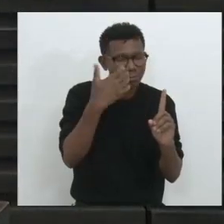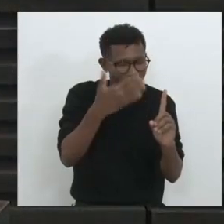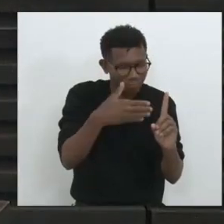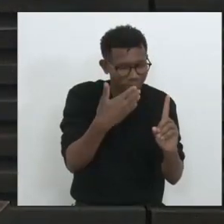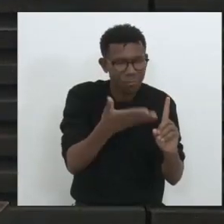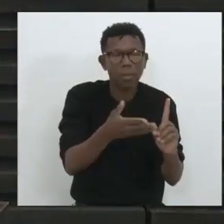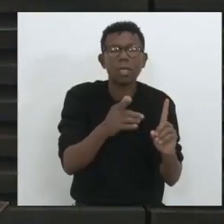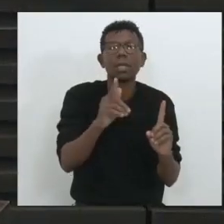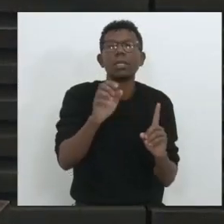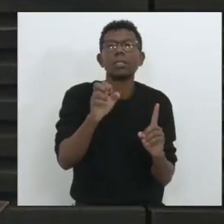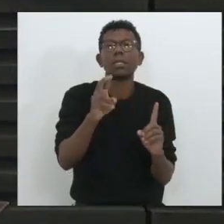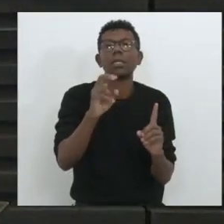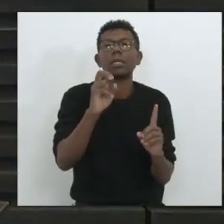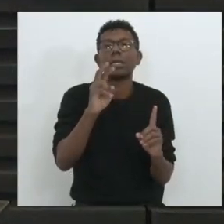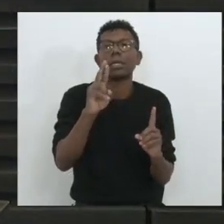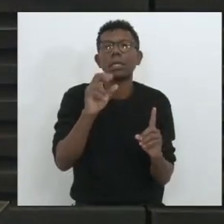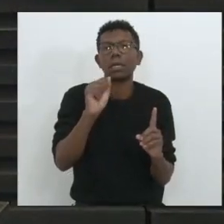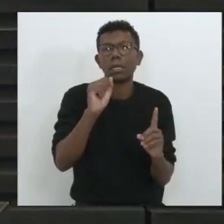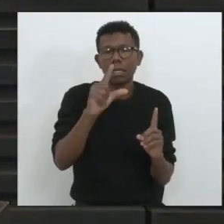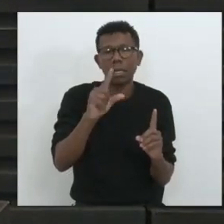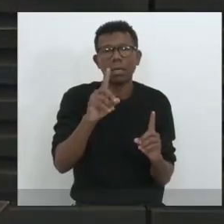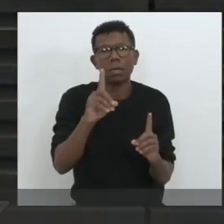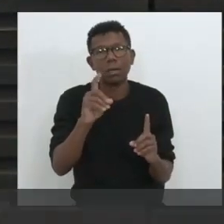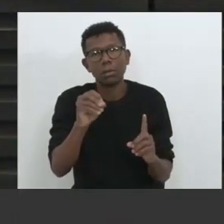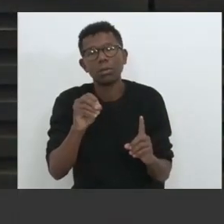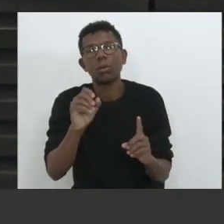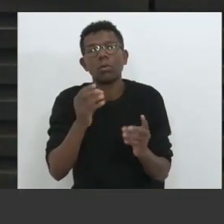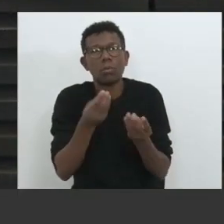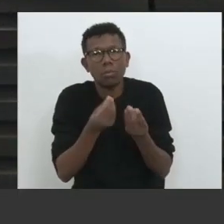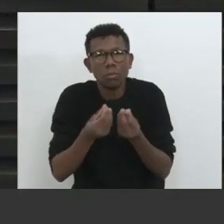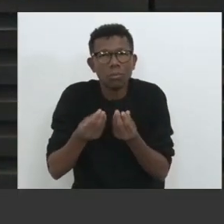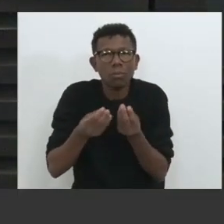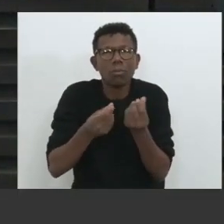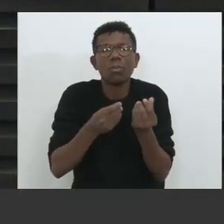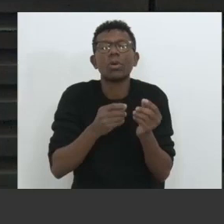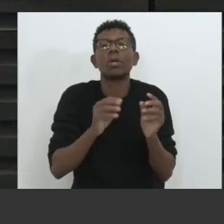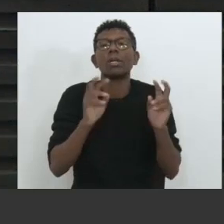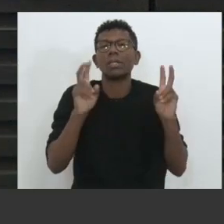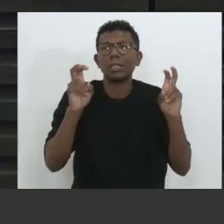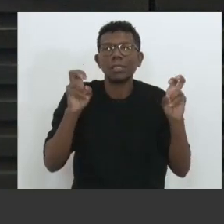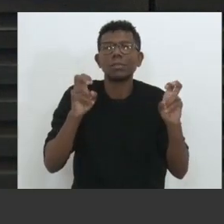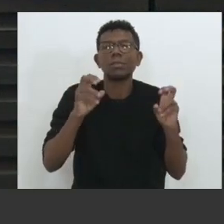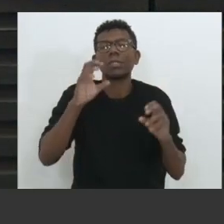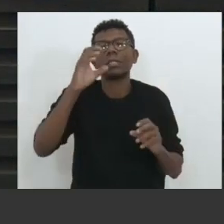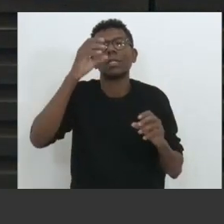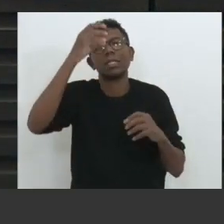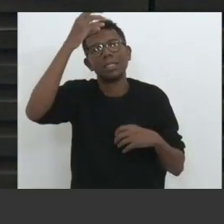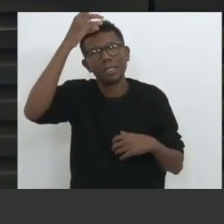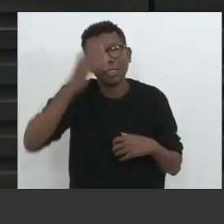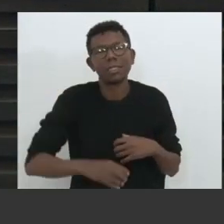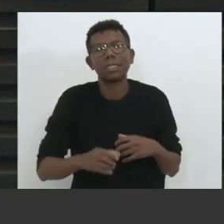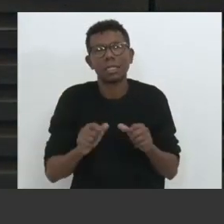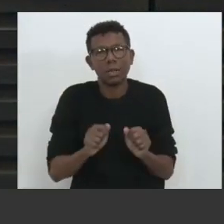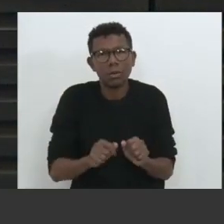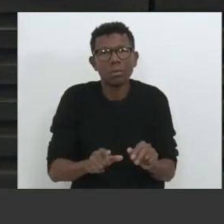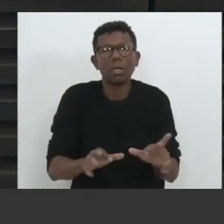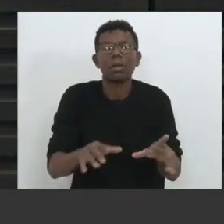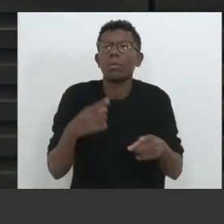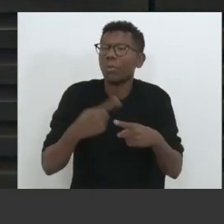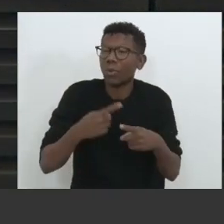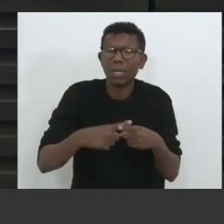teve uma sensibilidade em te dar esse Título de Cidadão guarulhense pelo trabalho que você faz em nosso município